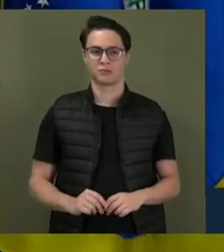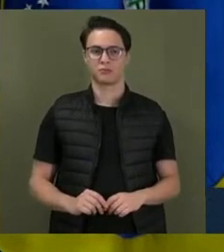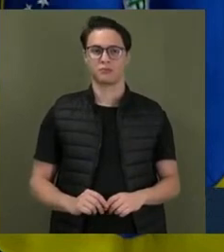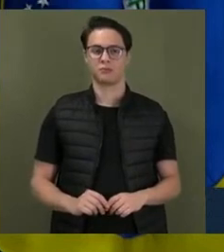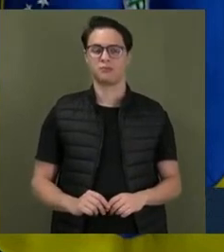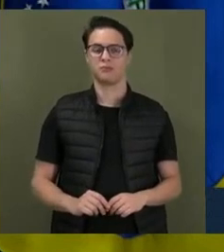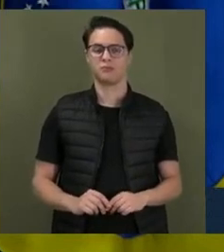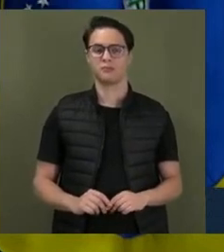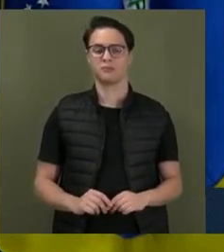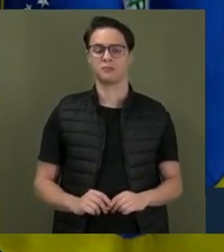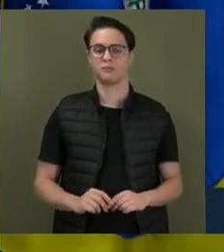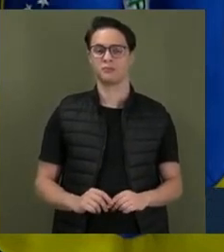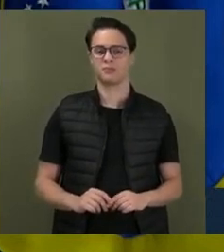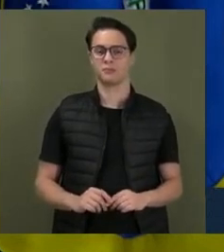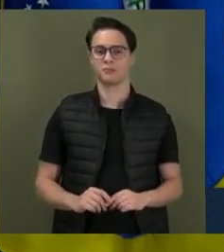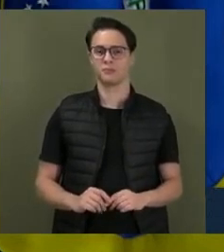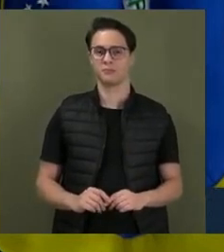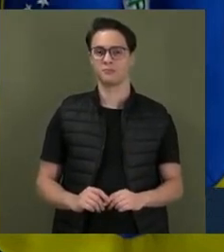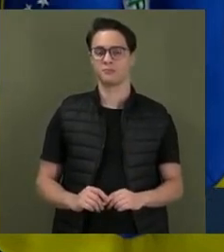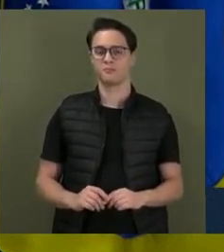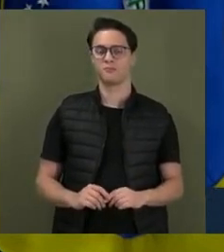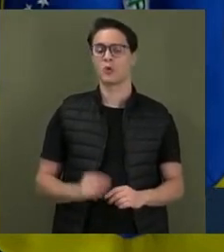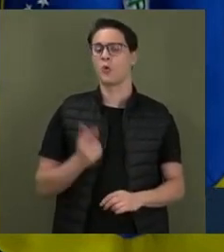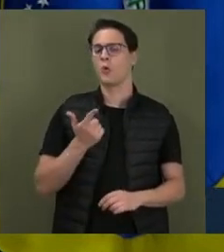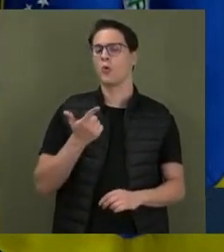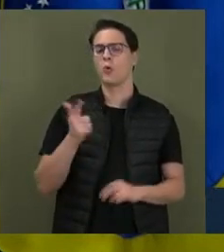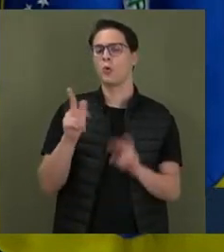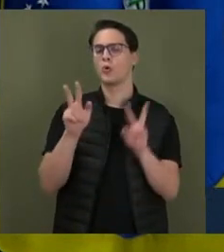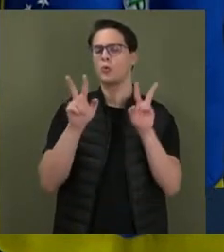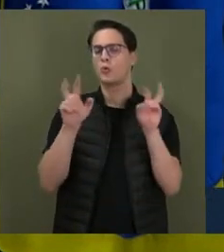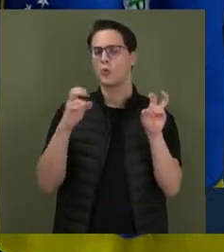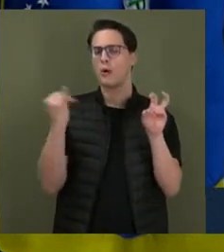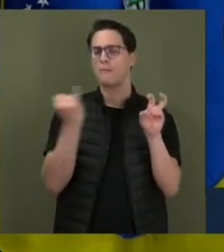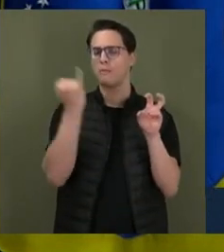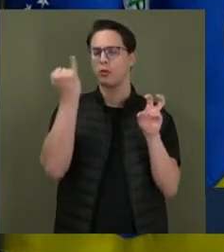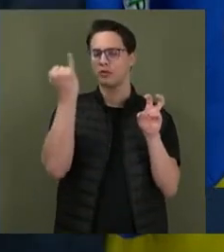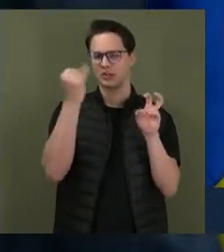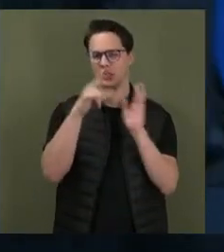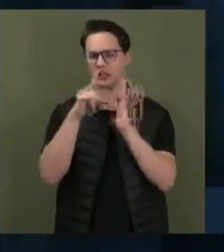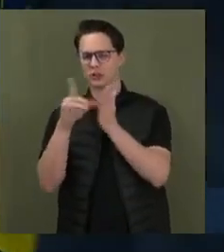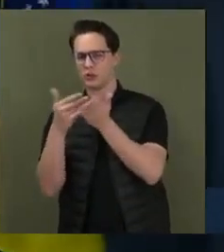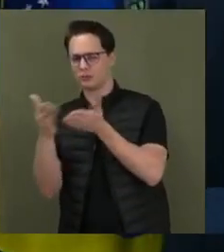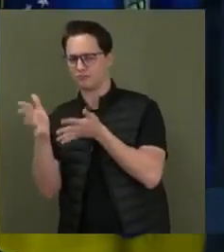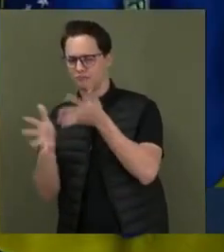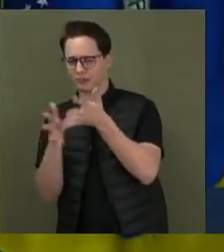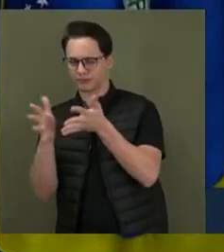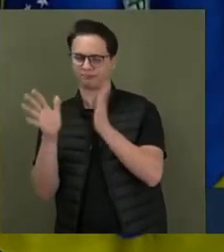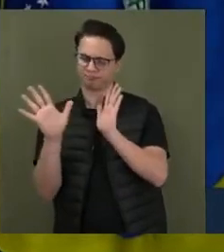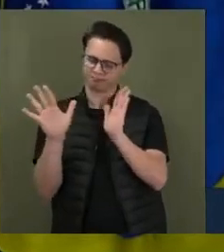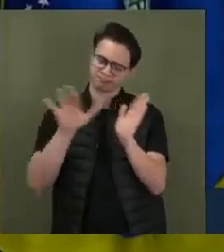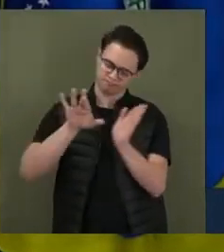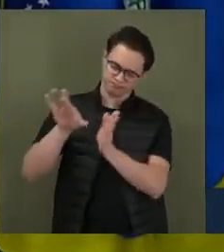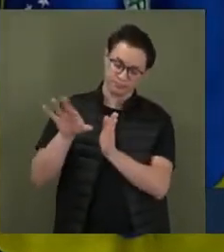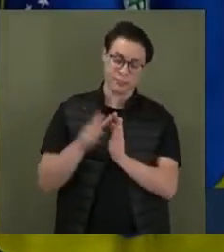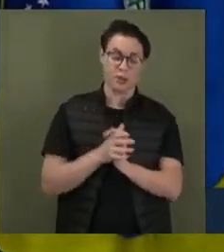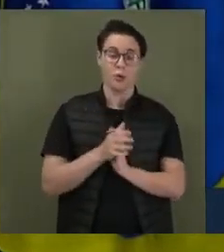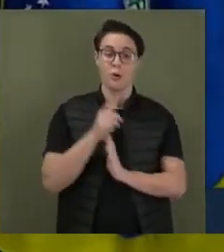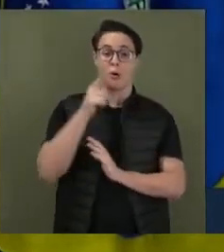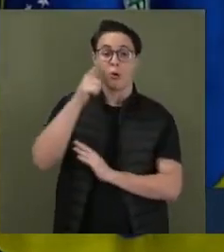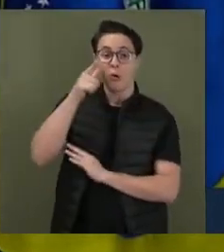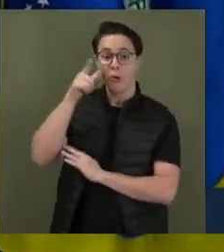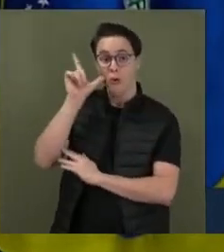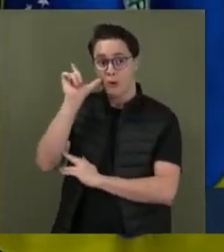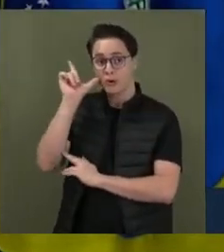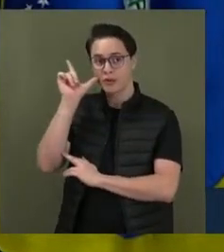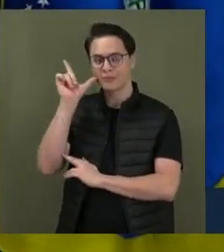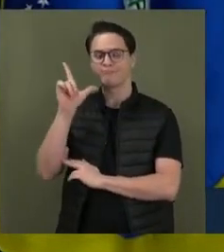Um outro registro importante, antes de entrar na nossa pauta ainda, e pediria a anuência dos senhores, é que ontem, senador Esperidião a mim, nós tivemos